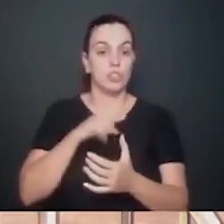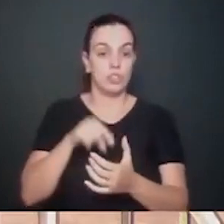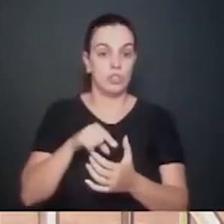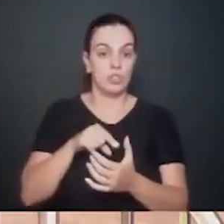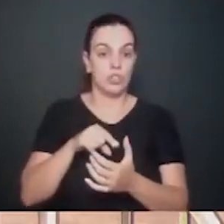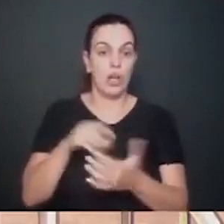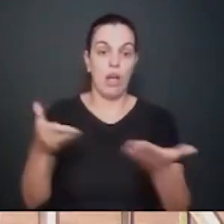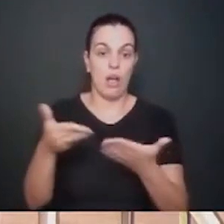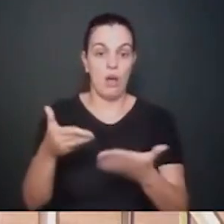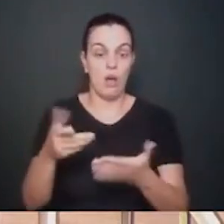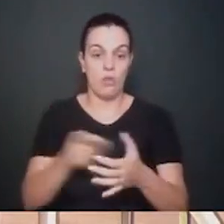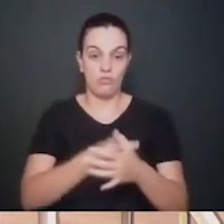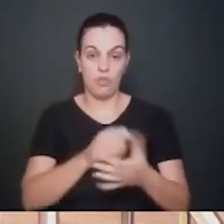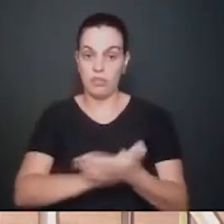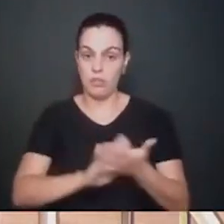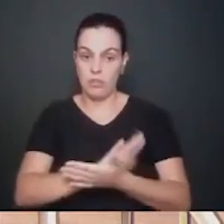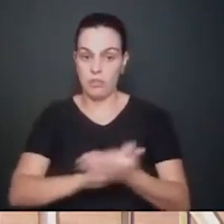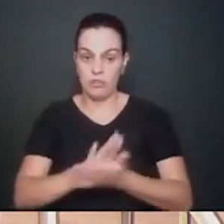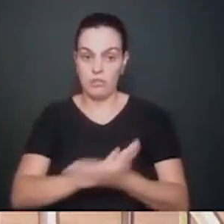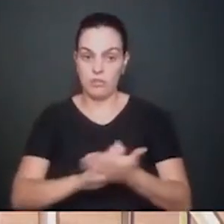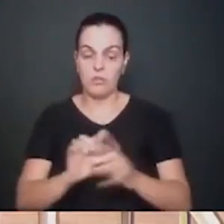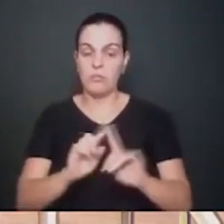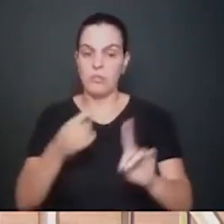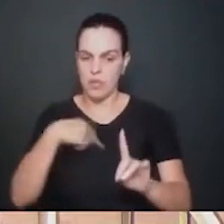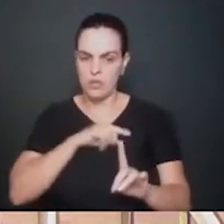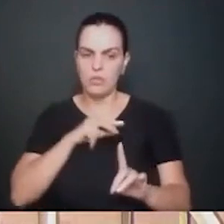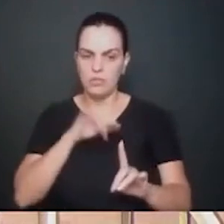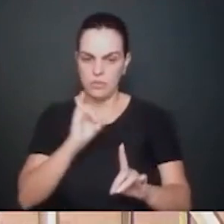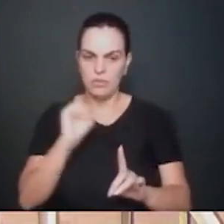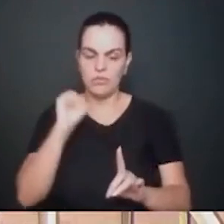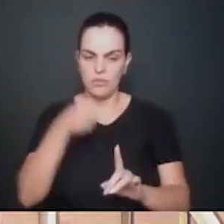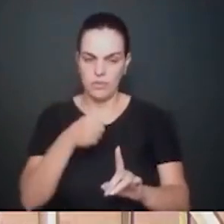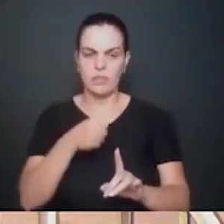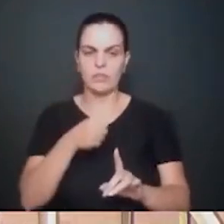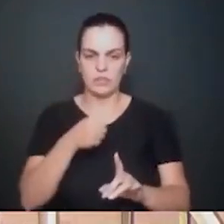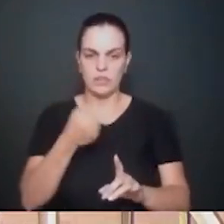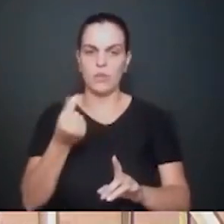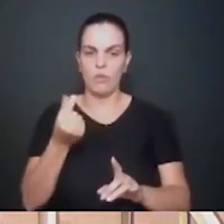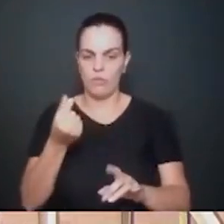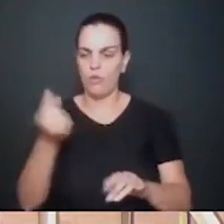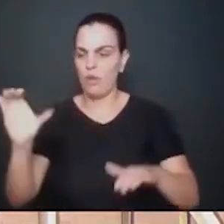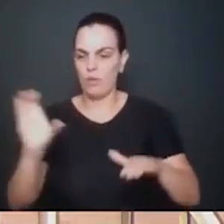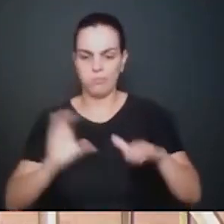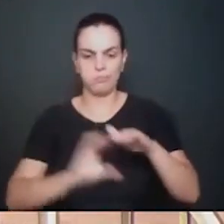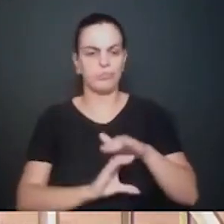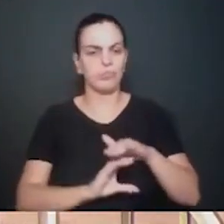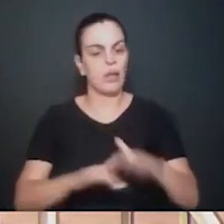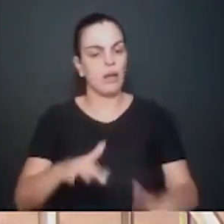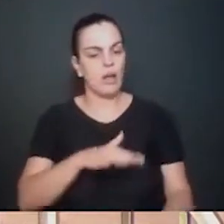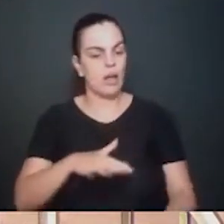mais essas questões, mas a gente deve fazer sim um aporte para essa linha